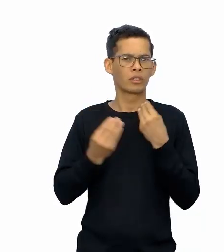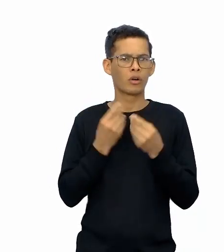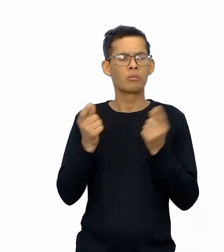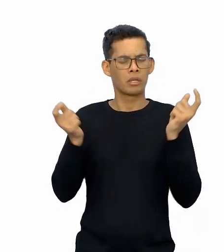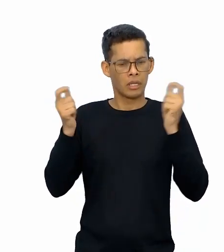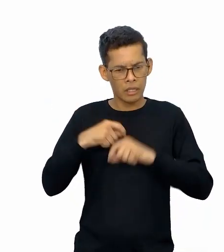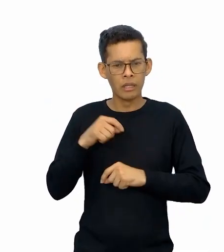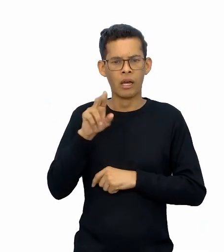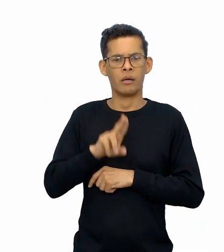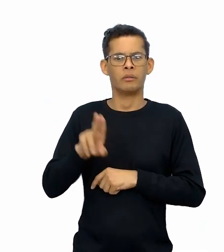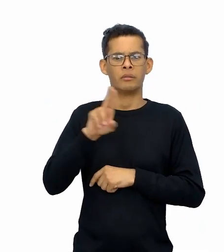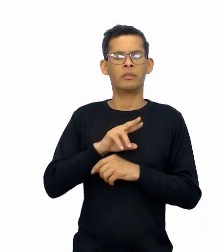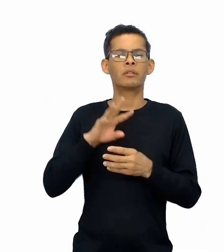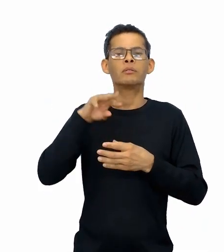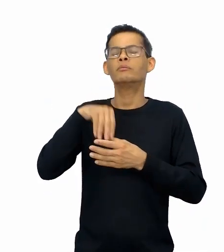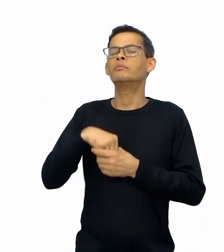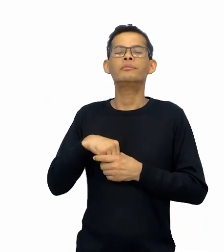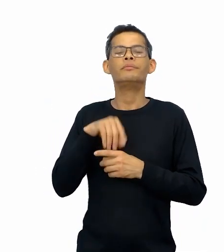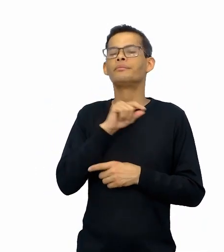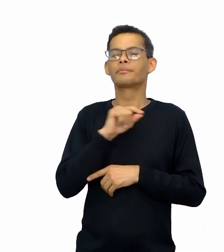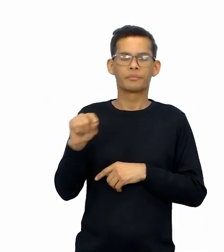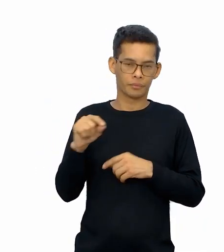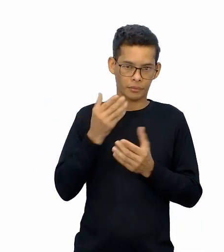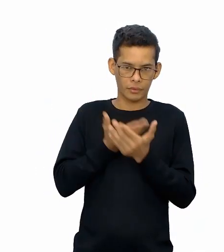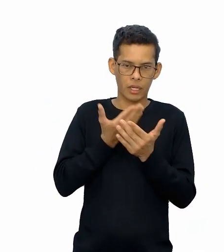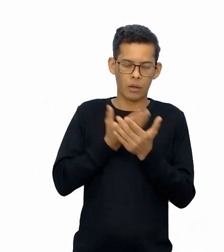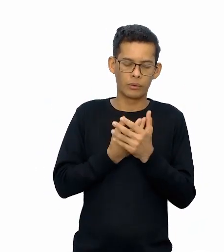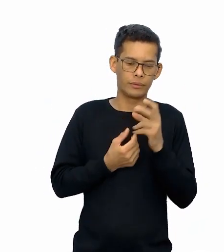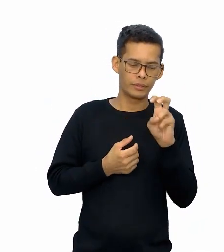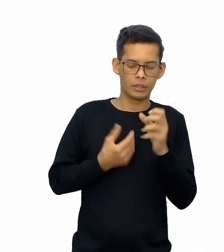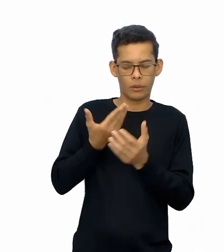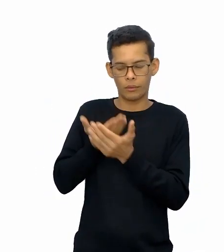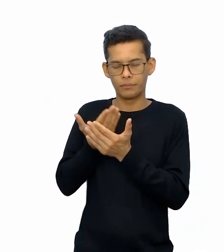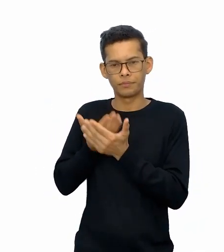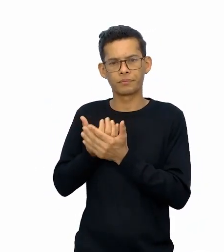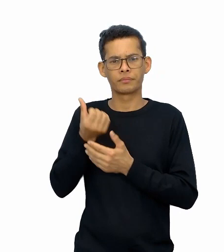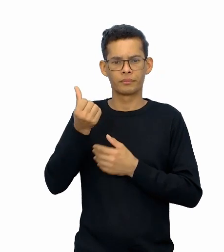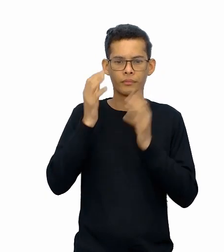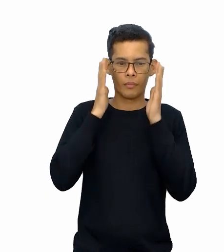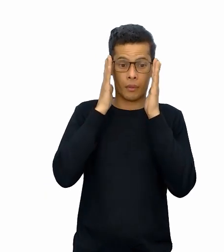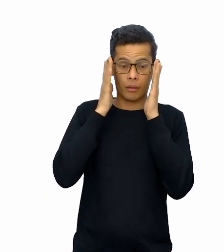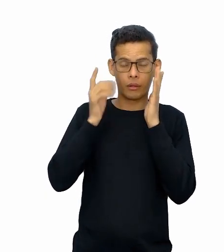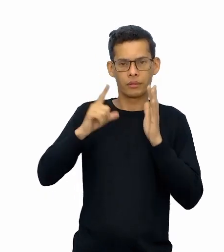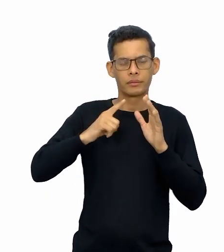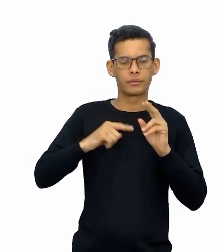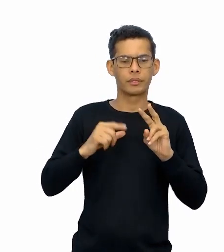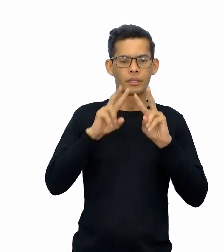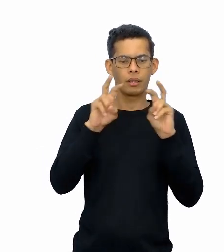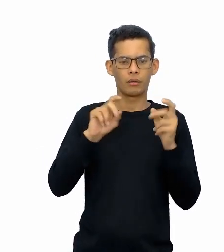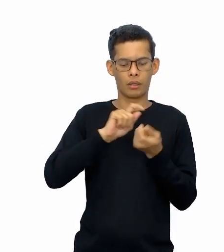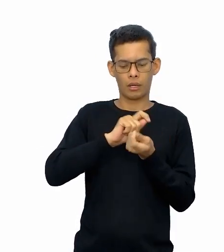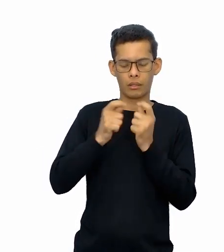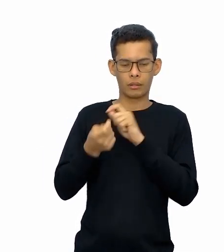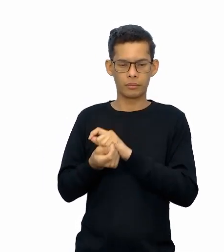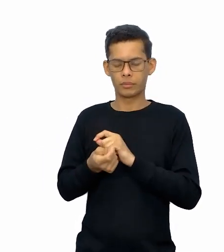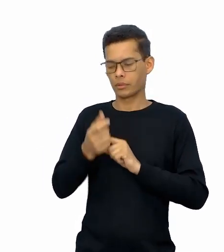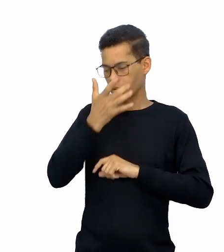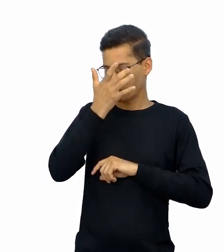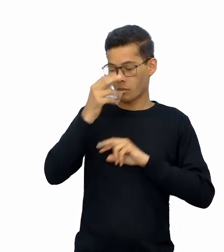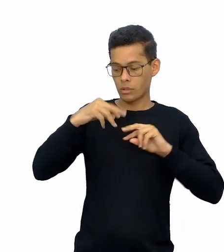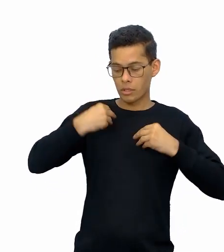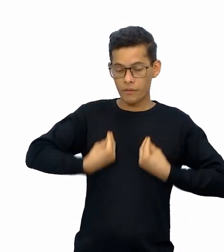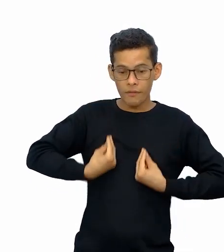pode ser articulado às aulas 5 e 6, que tem aí como temática, né? Adaptações dos seres vivos ao